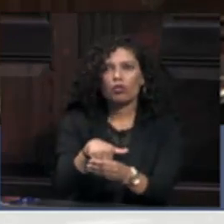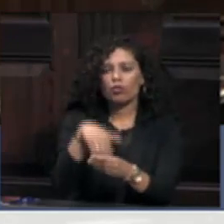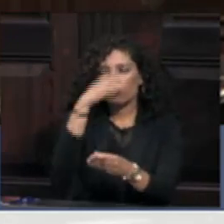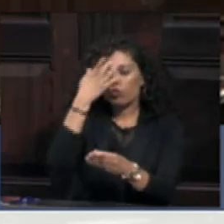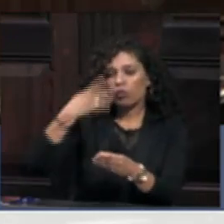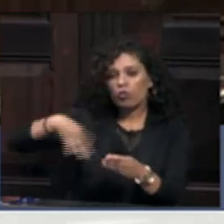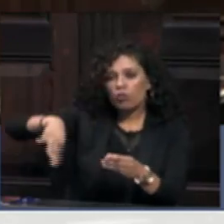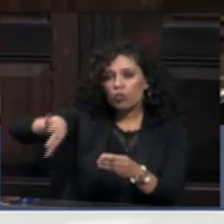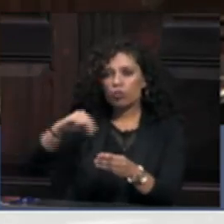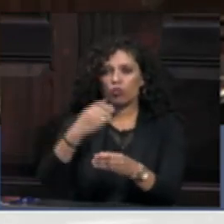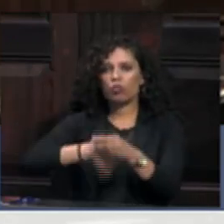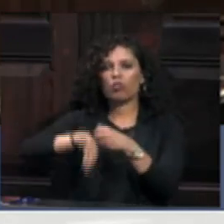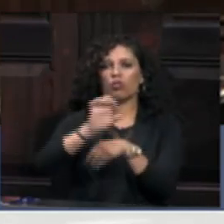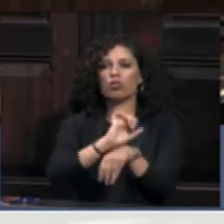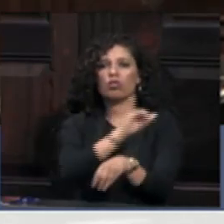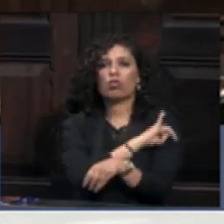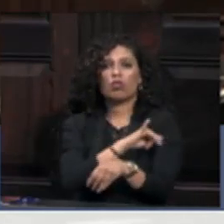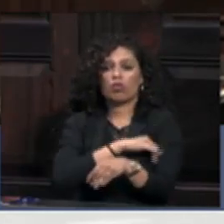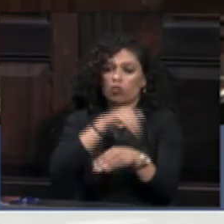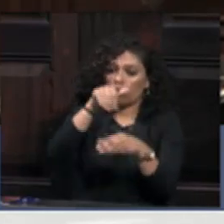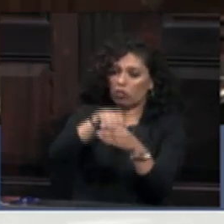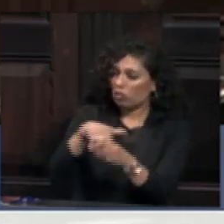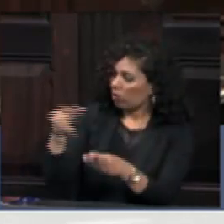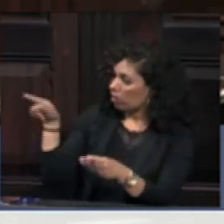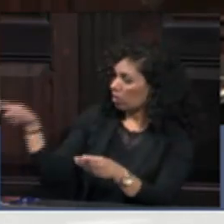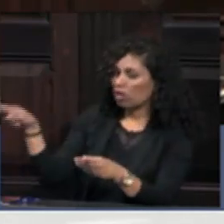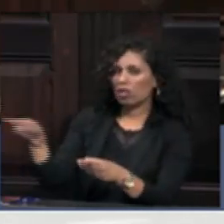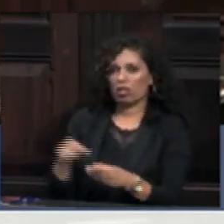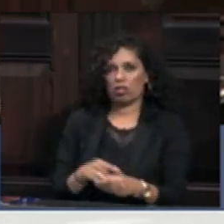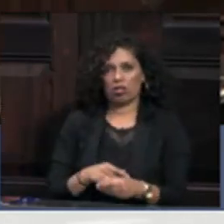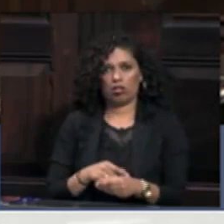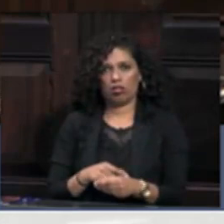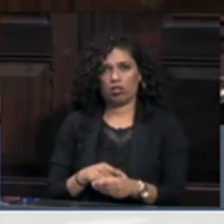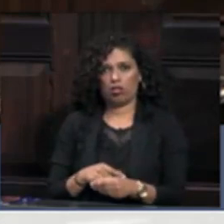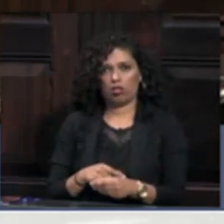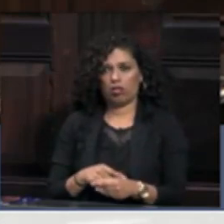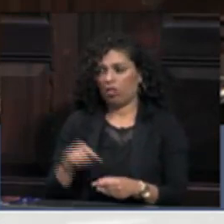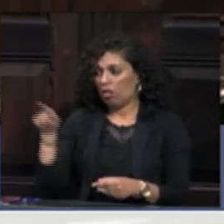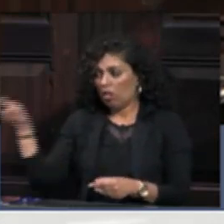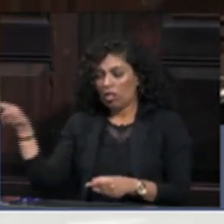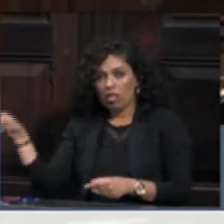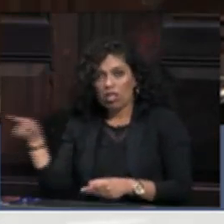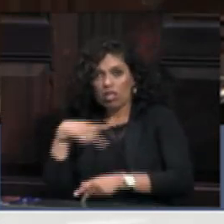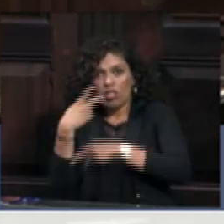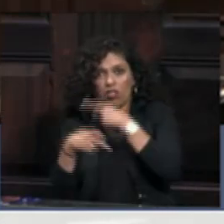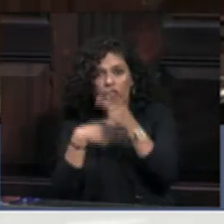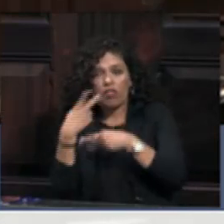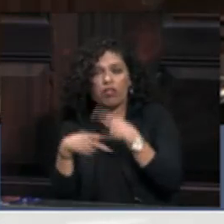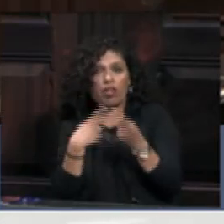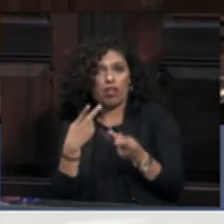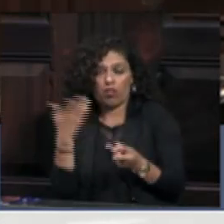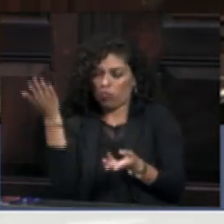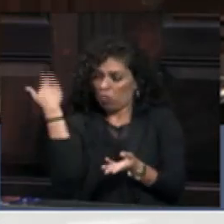do Rio de Janeiro, dizendo para a população que era